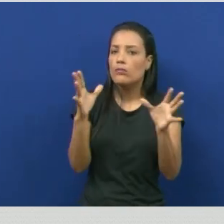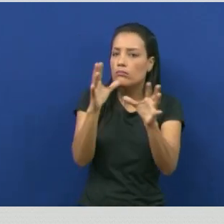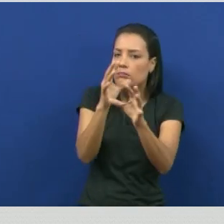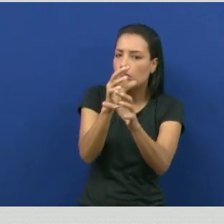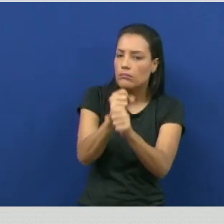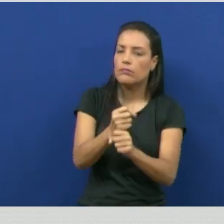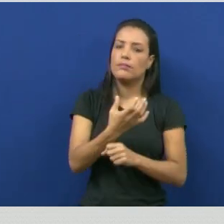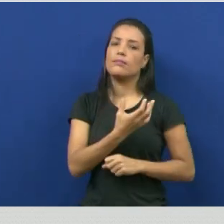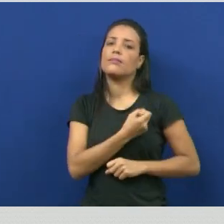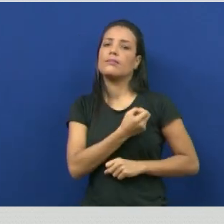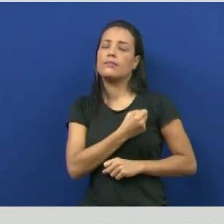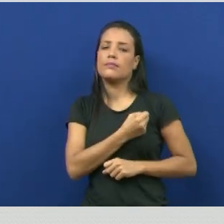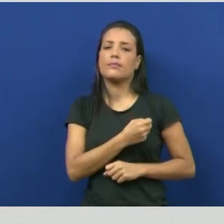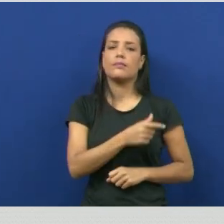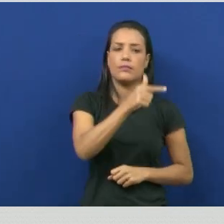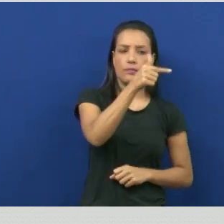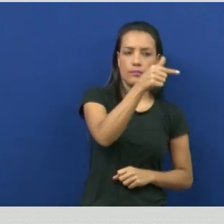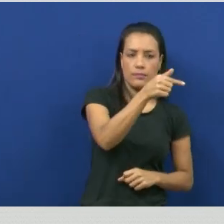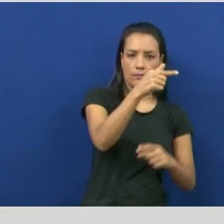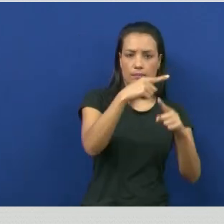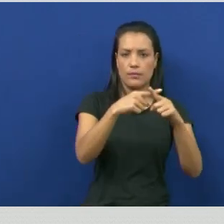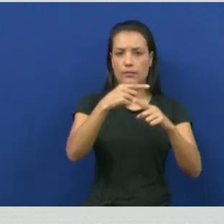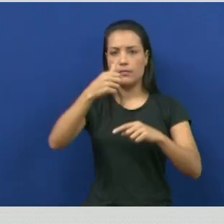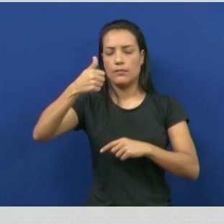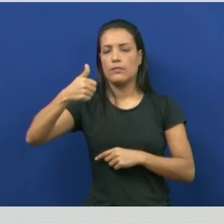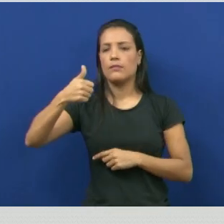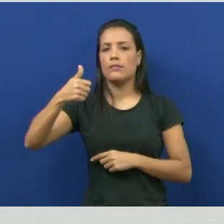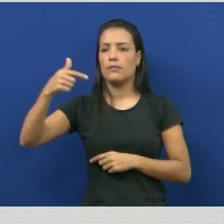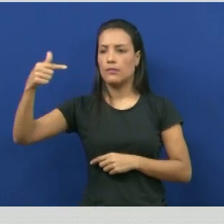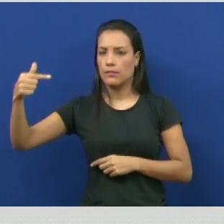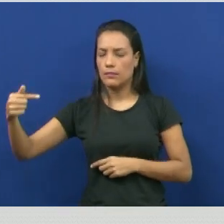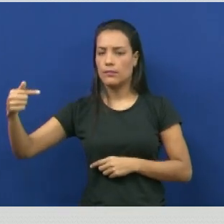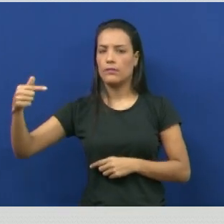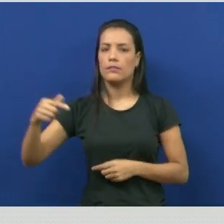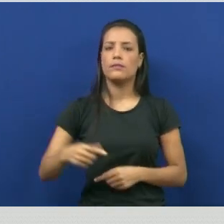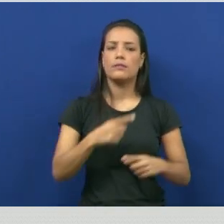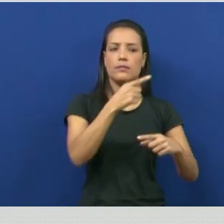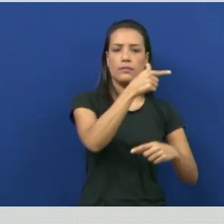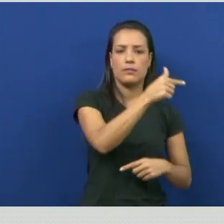1, 7. 7 vezes 4